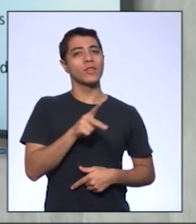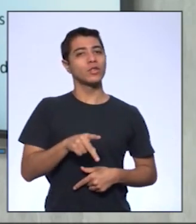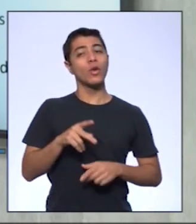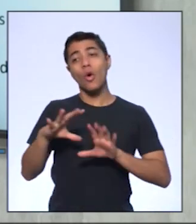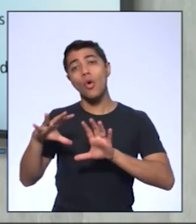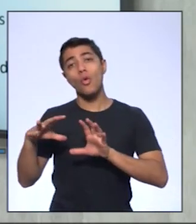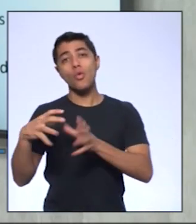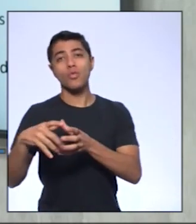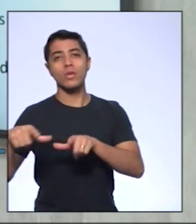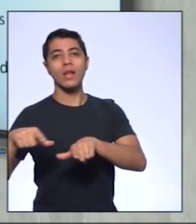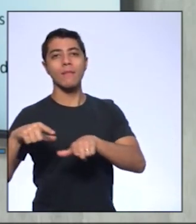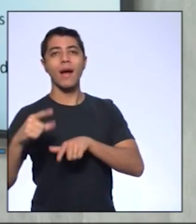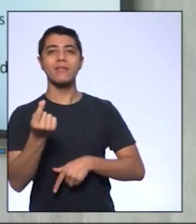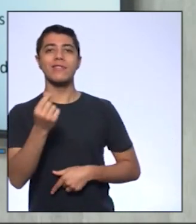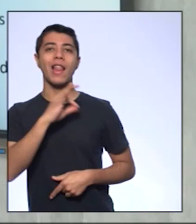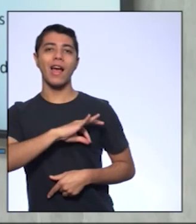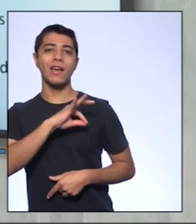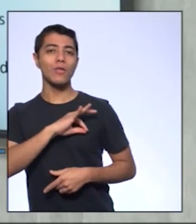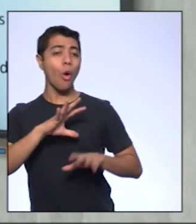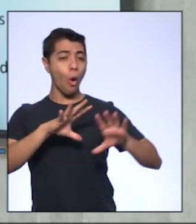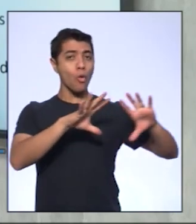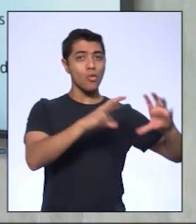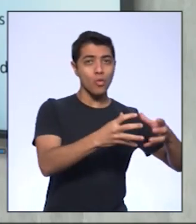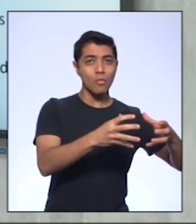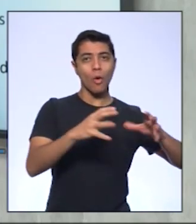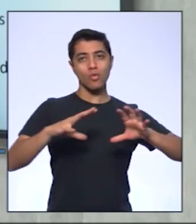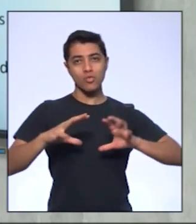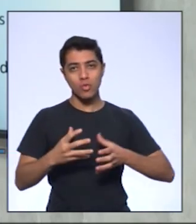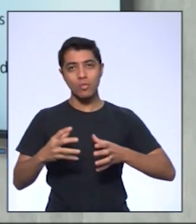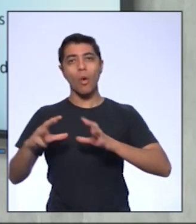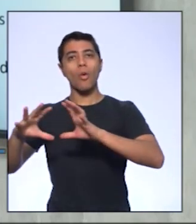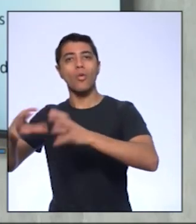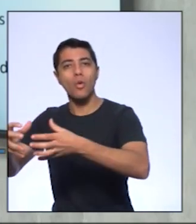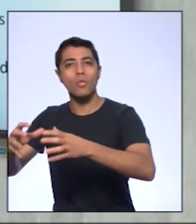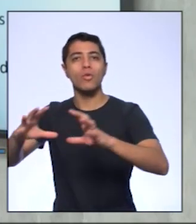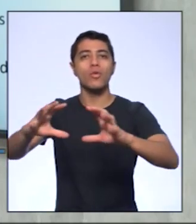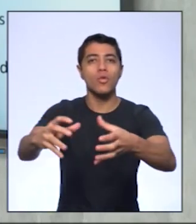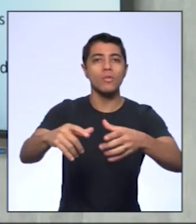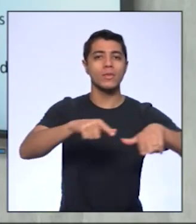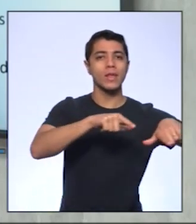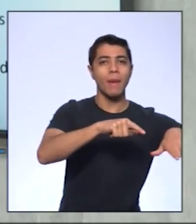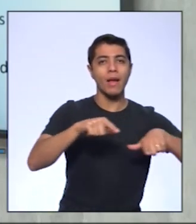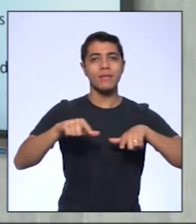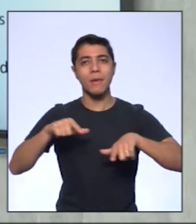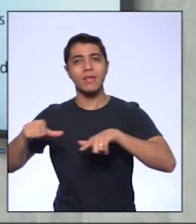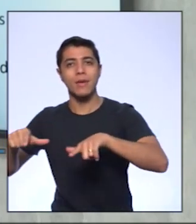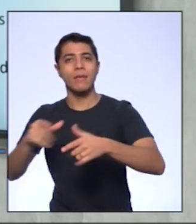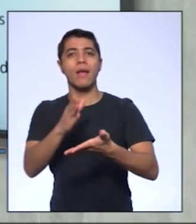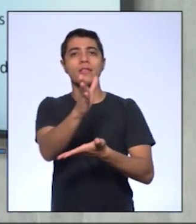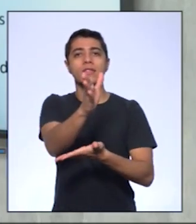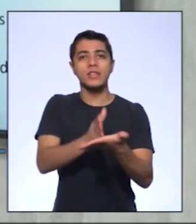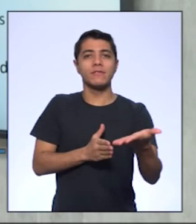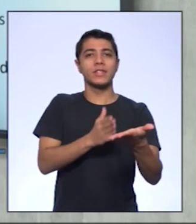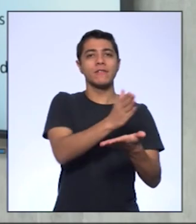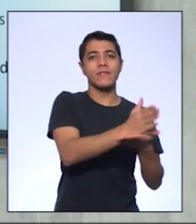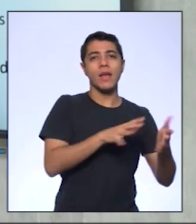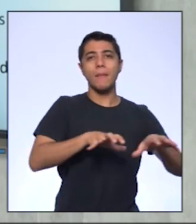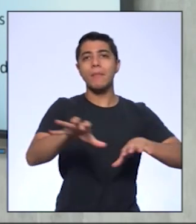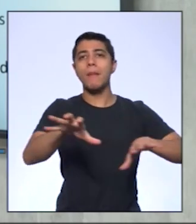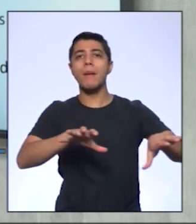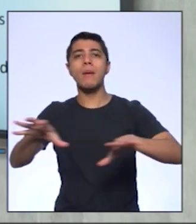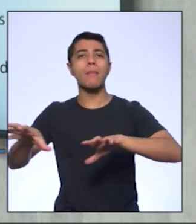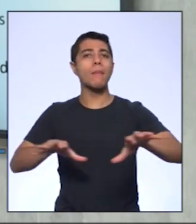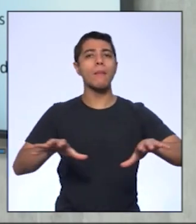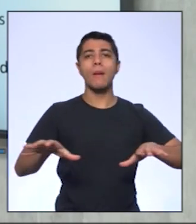lógica capitalista urbana. Portanto, a divisão do trabalho aparece com o surgimento das cidades. Foi?